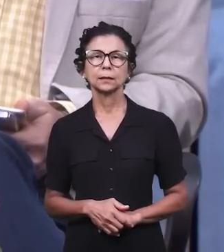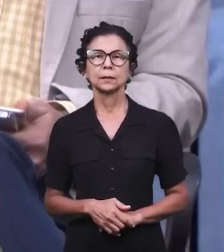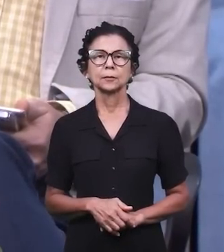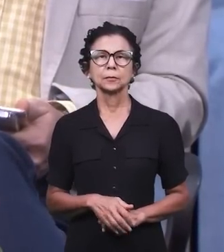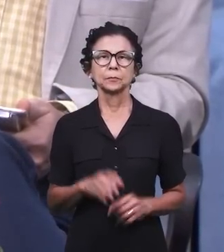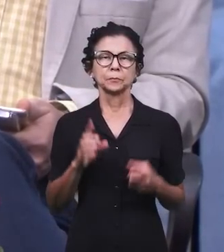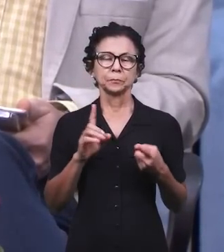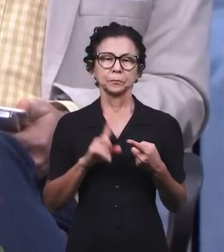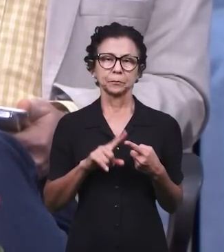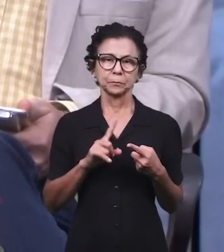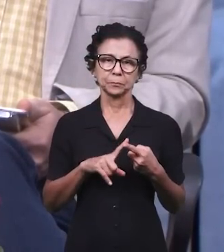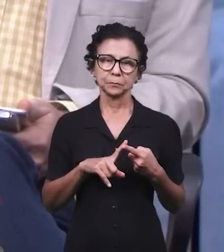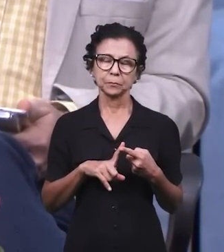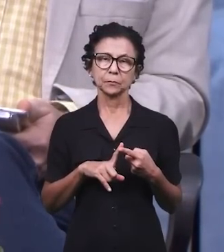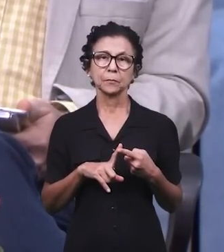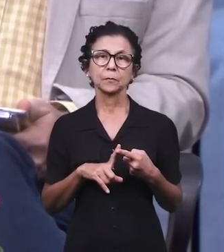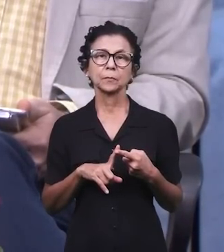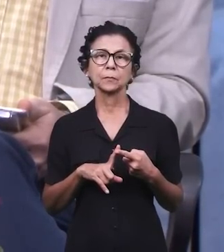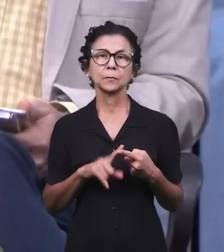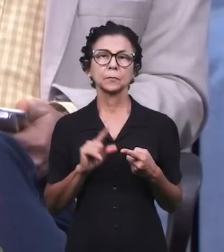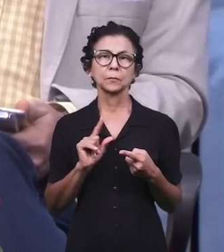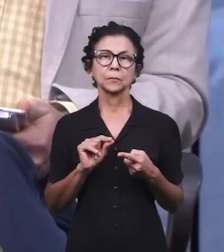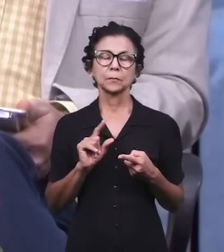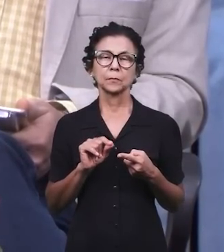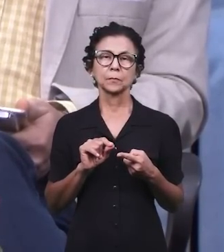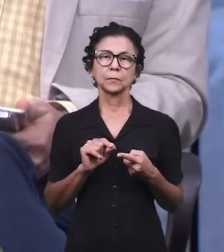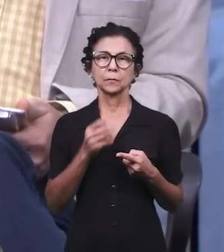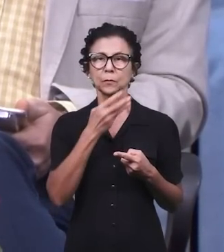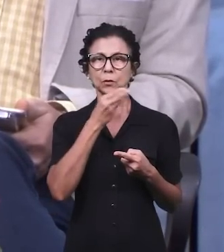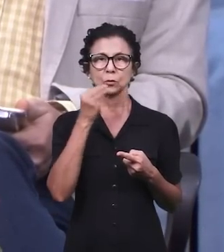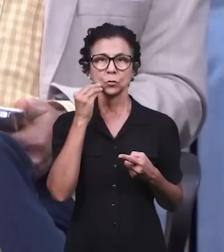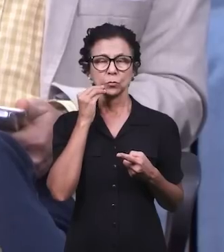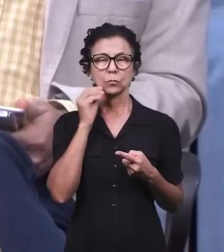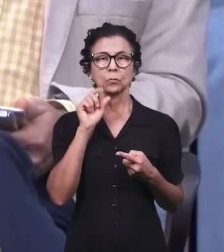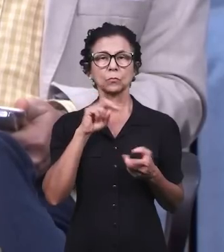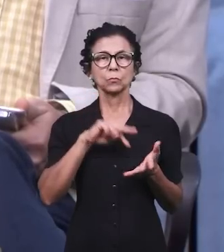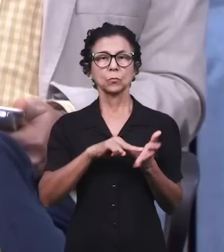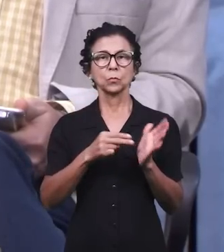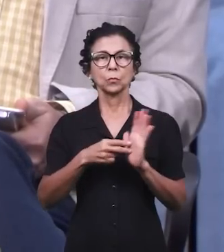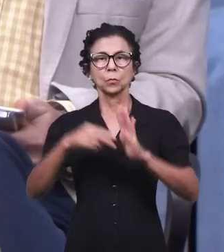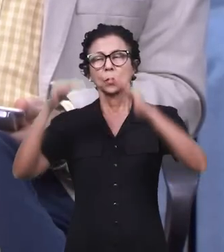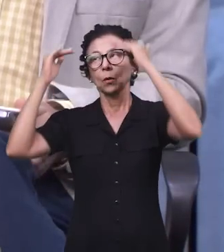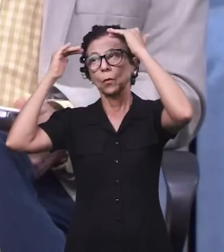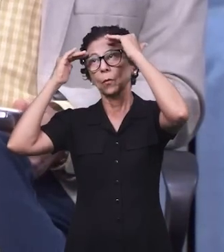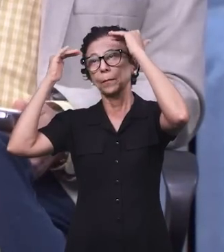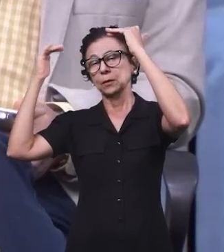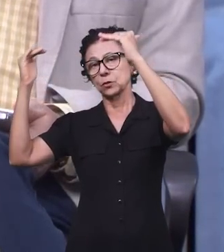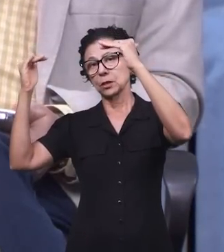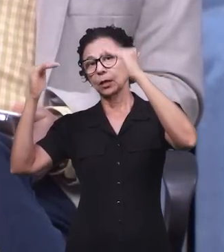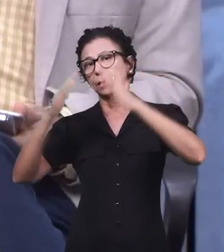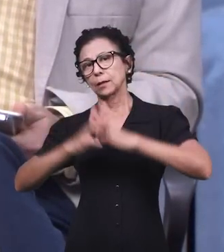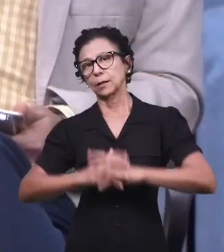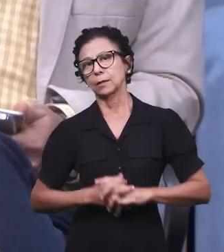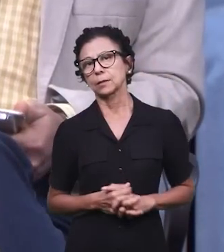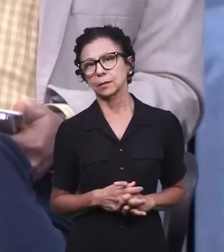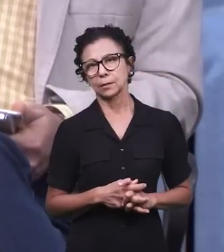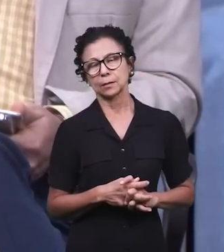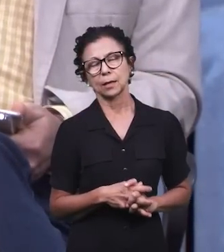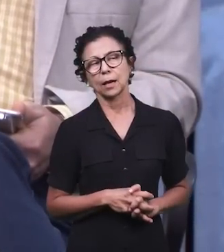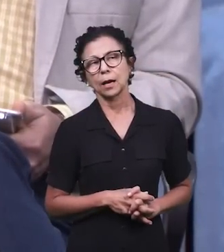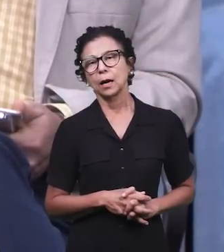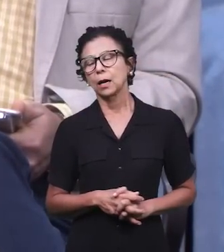primeiro porque ela é resultado de uma obediência, né? Então não foi o presbitério